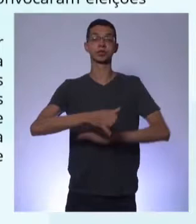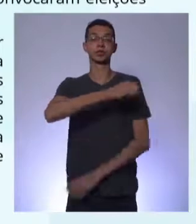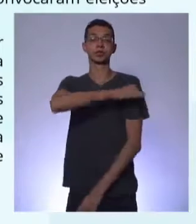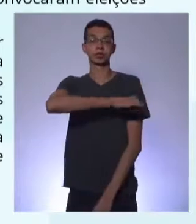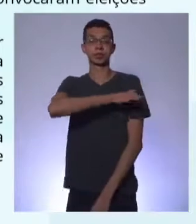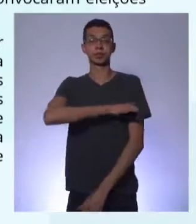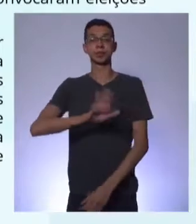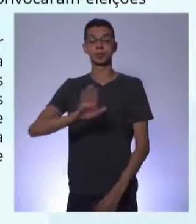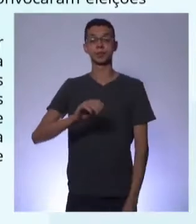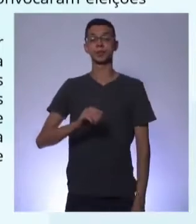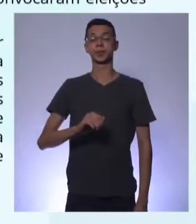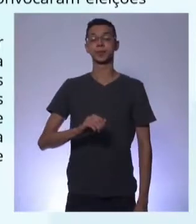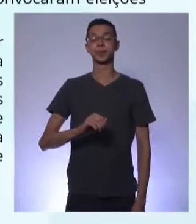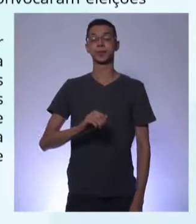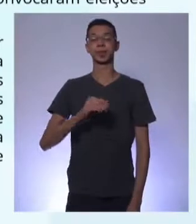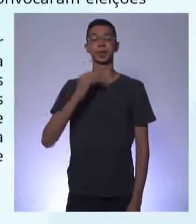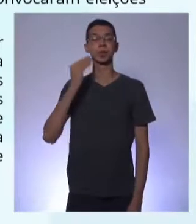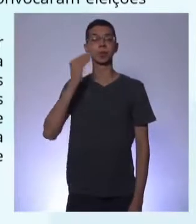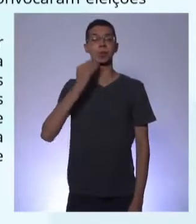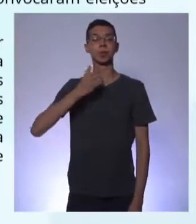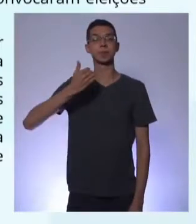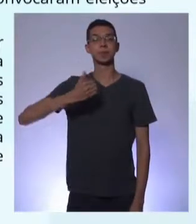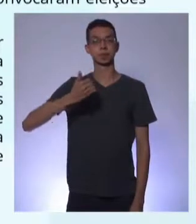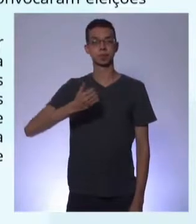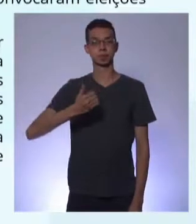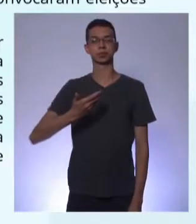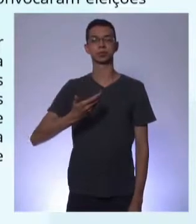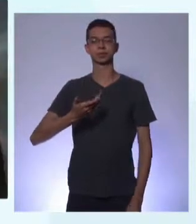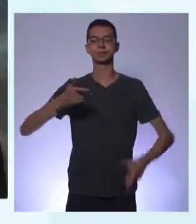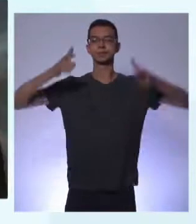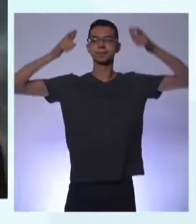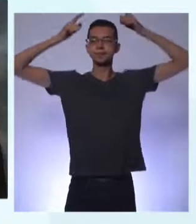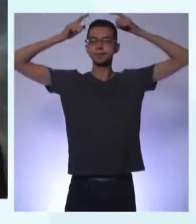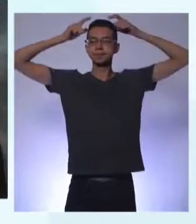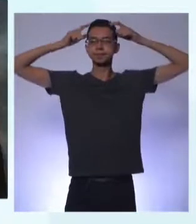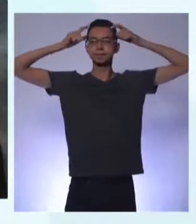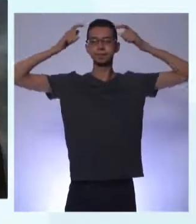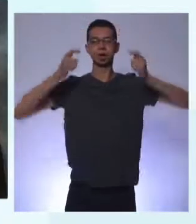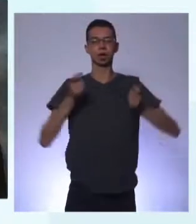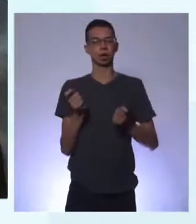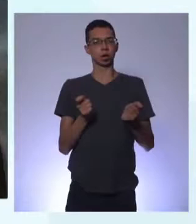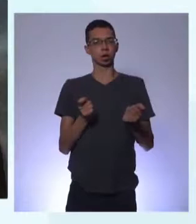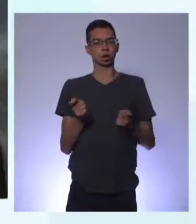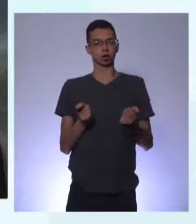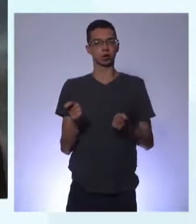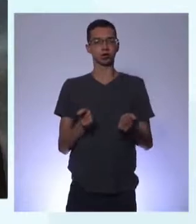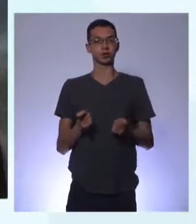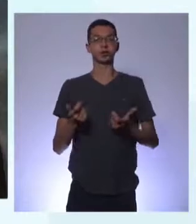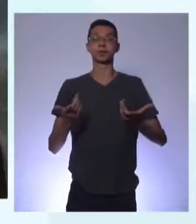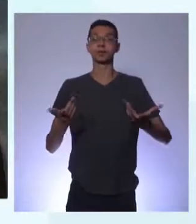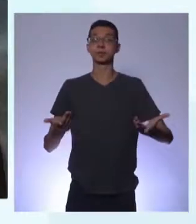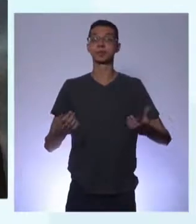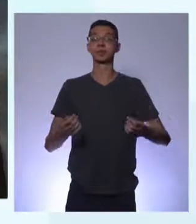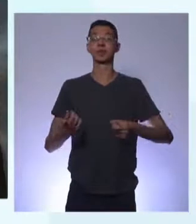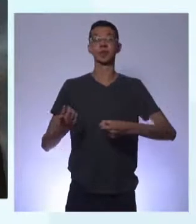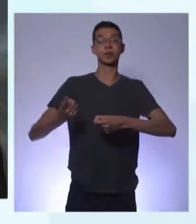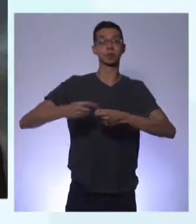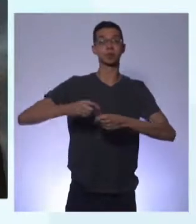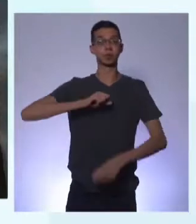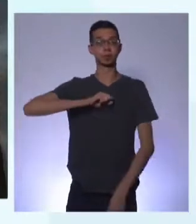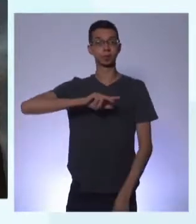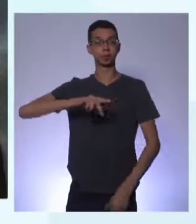ficou no Brasil como príncipe regente. Então, ele teve que voltar lá para